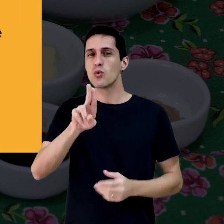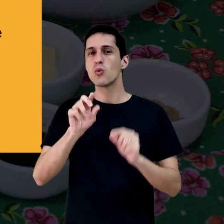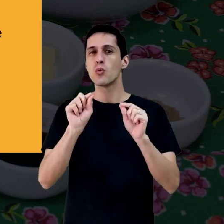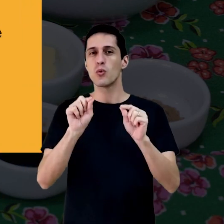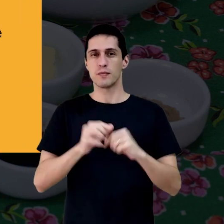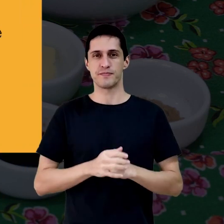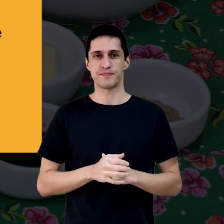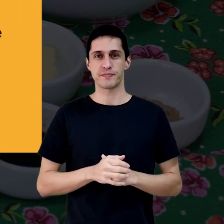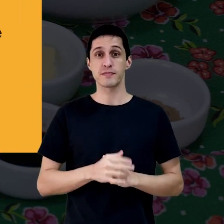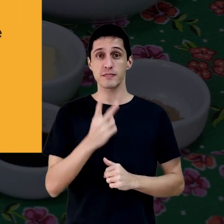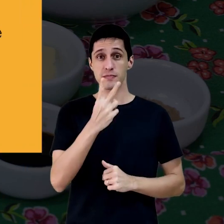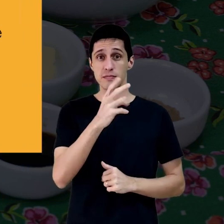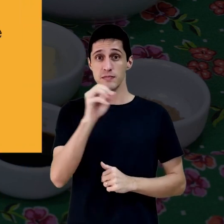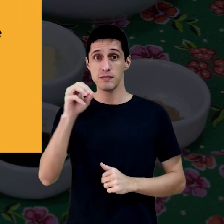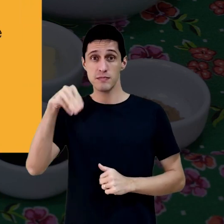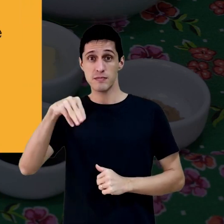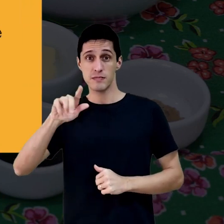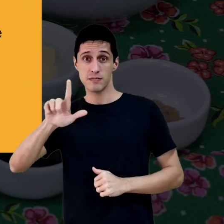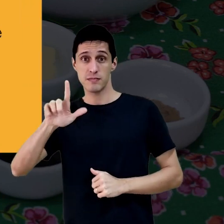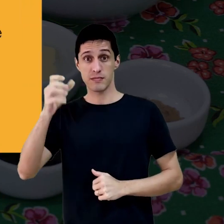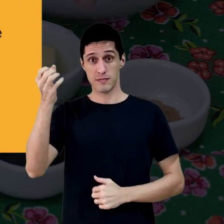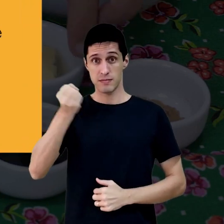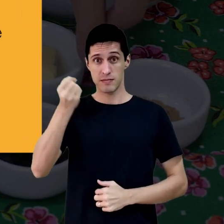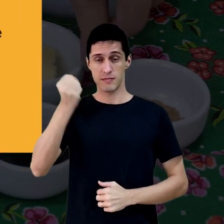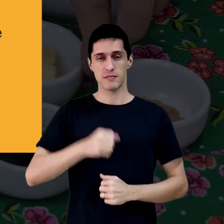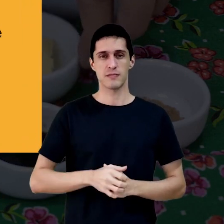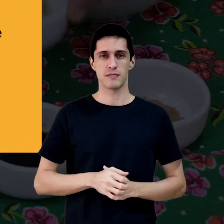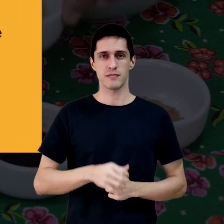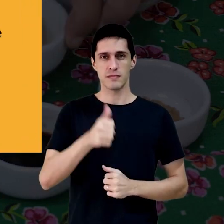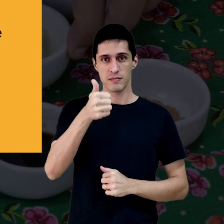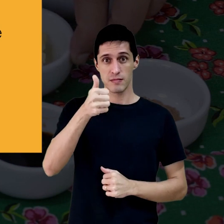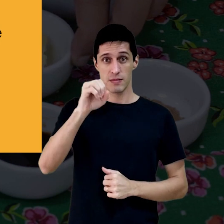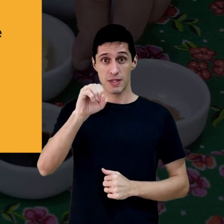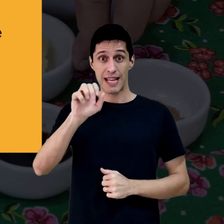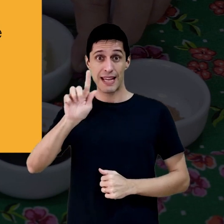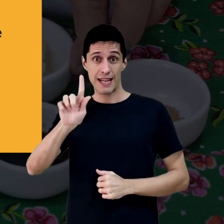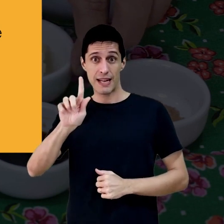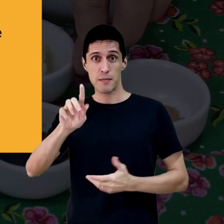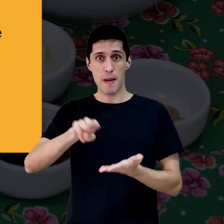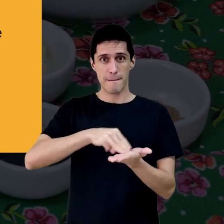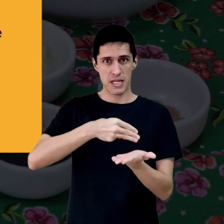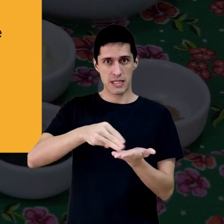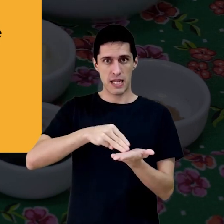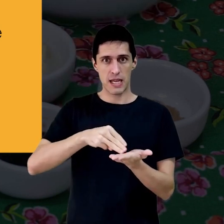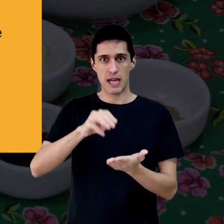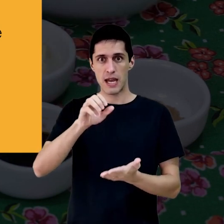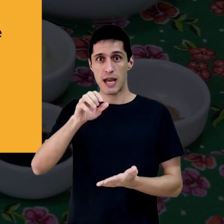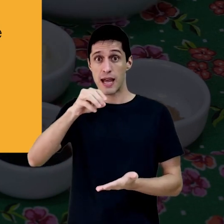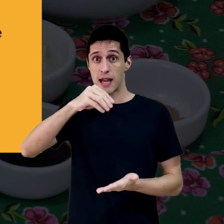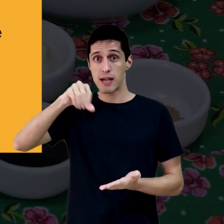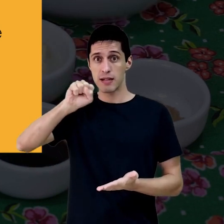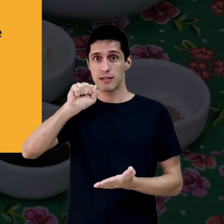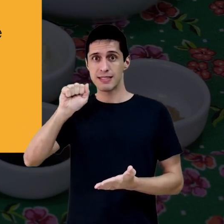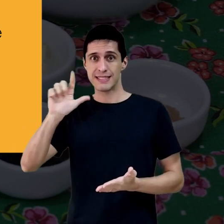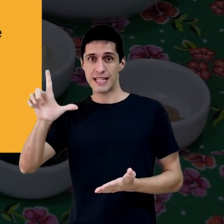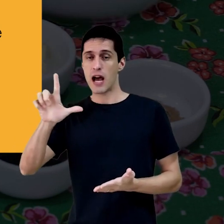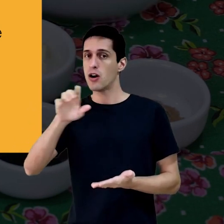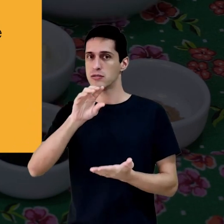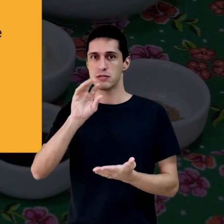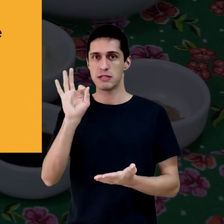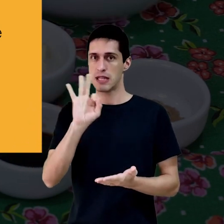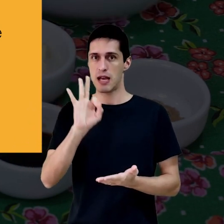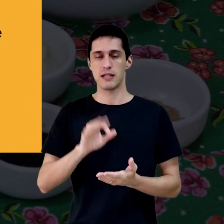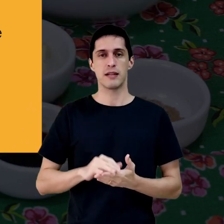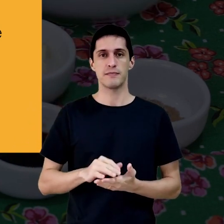precisar 200 ml de leite, 10 gramas de manteiga sem sal, 100 gramas de